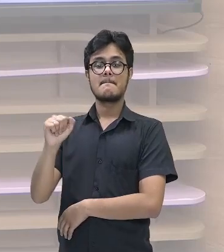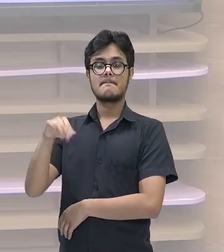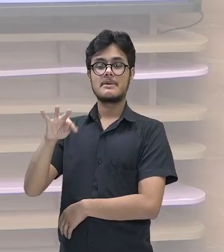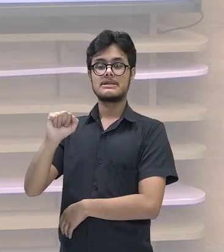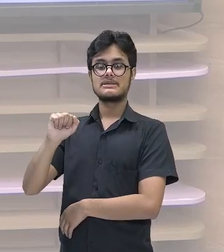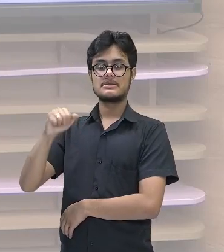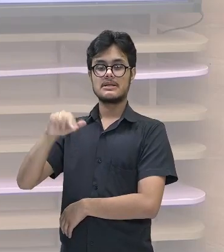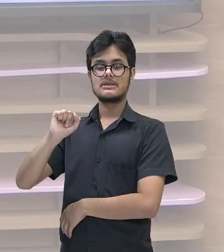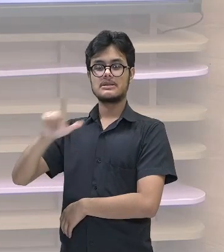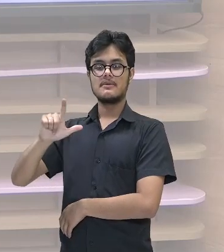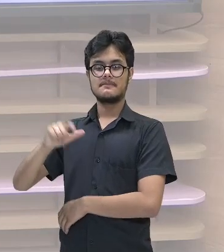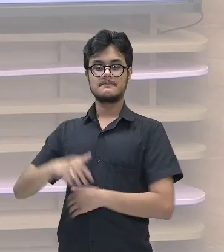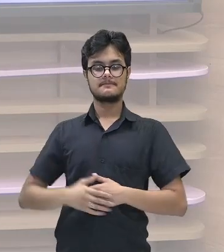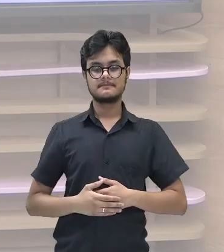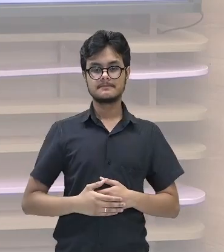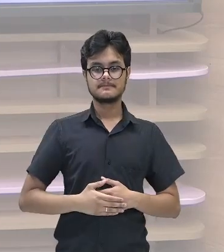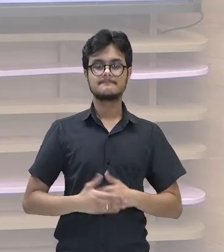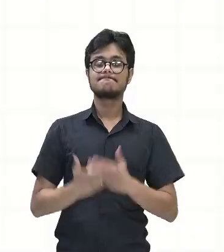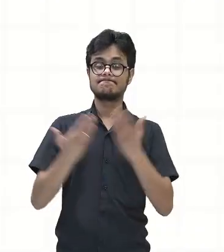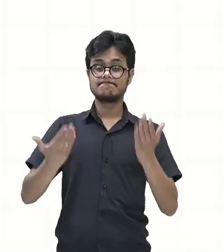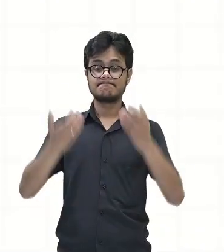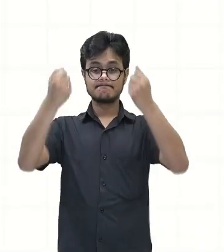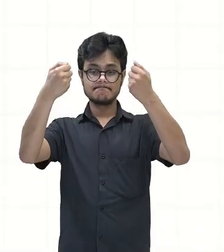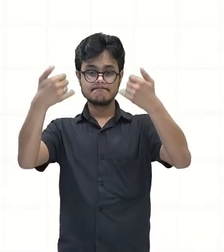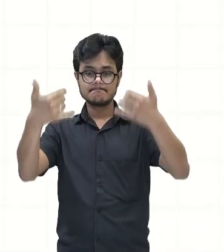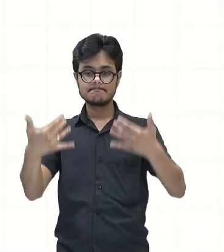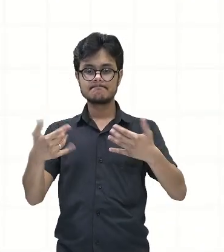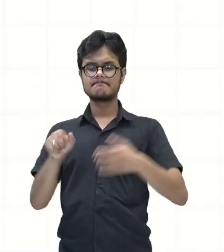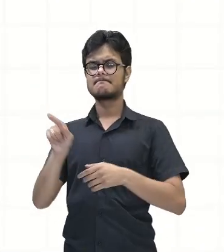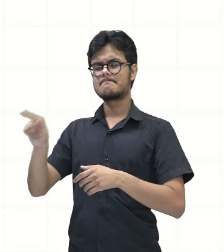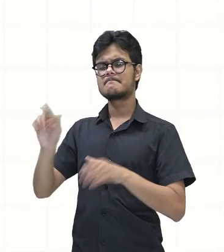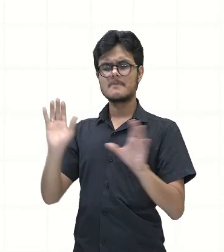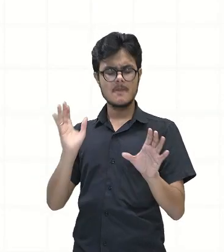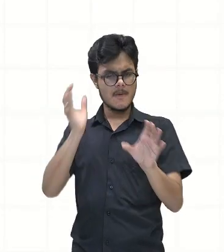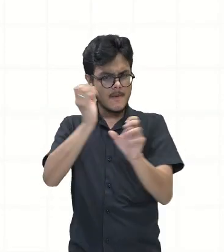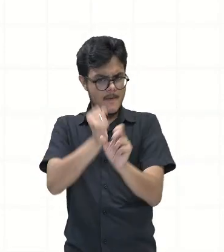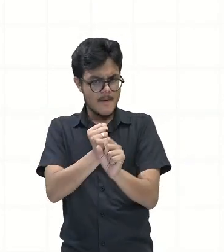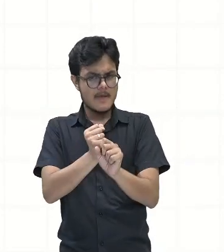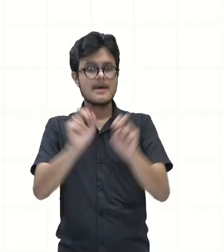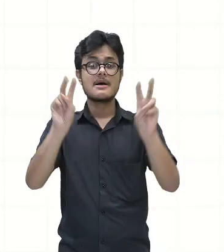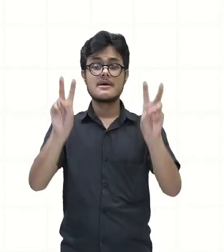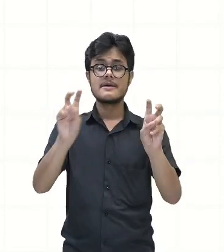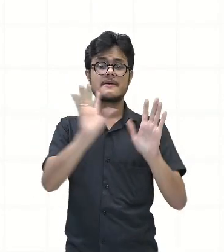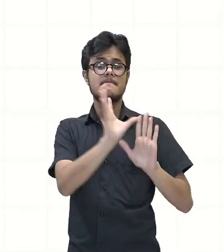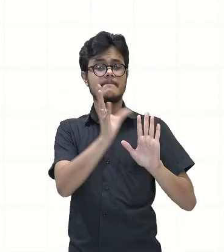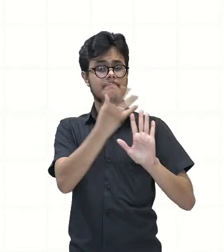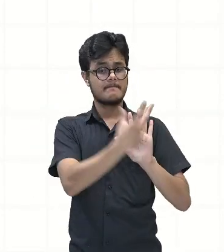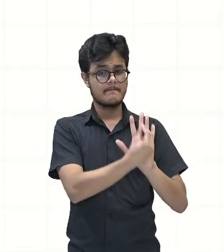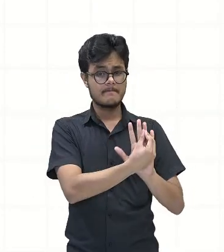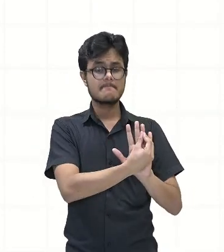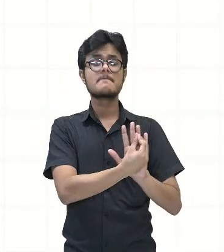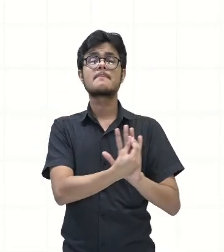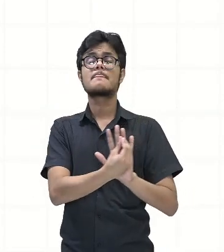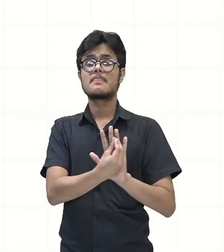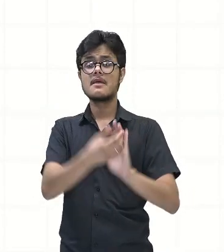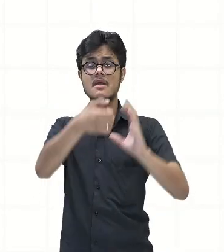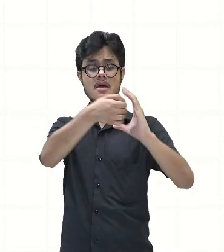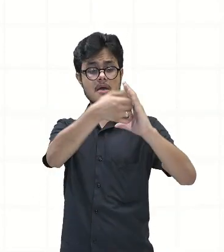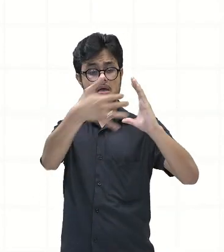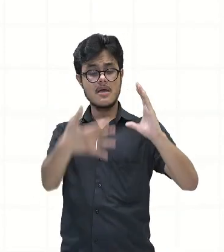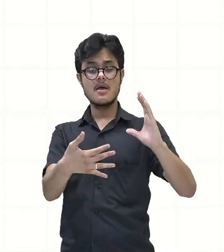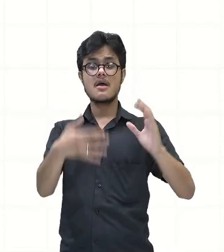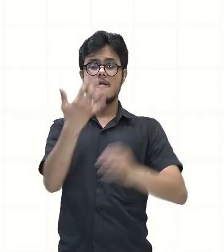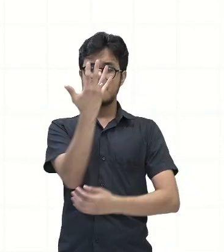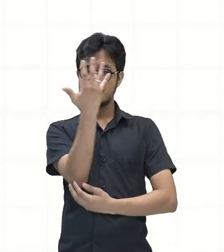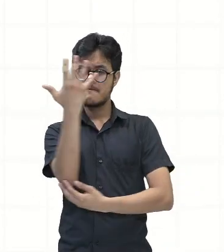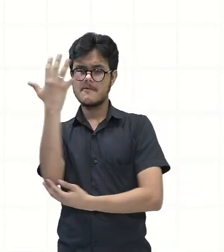dos mangues. Então, falando aqui um breve resumo, né, sobre a Amazônia, né, que ela é uma